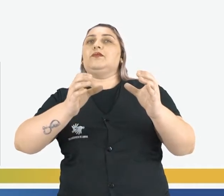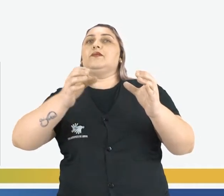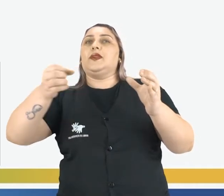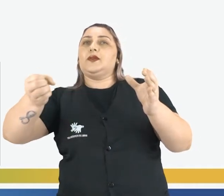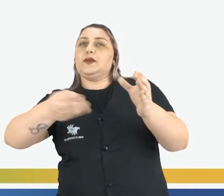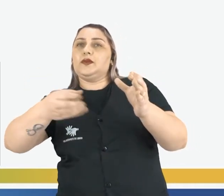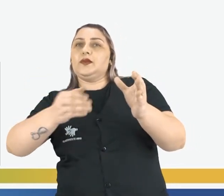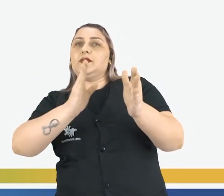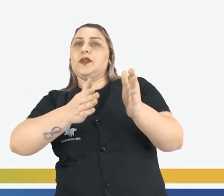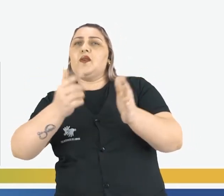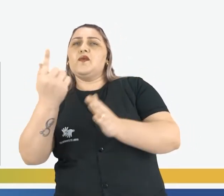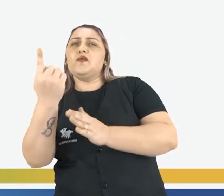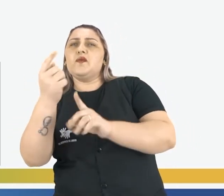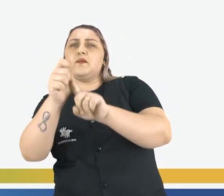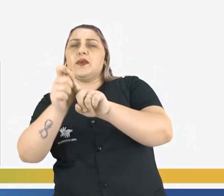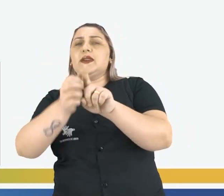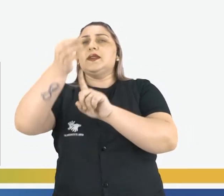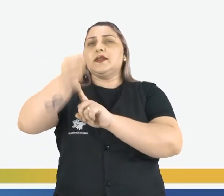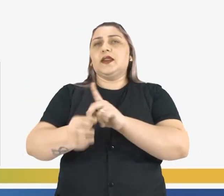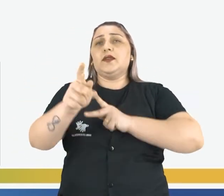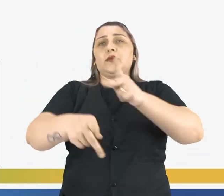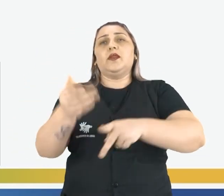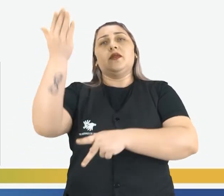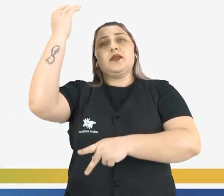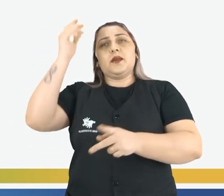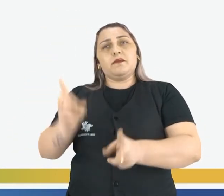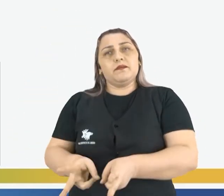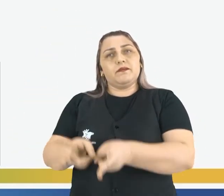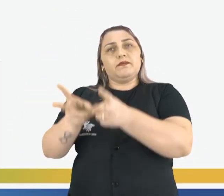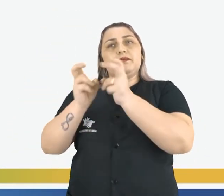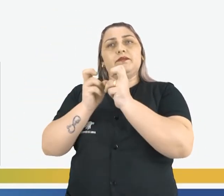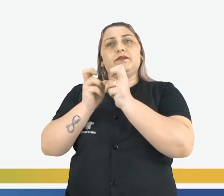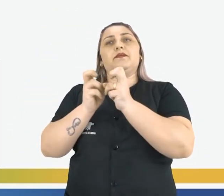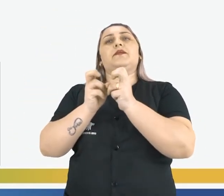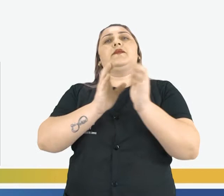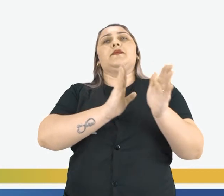nova. Então, dá um mês. E os povos antigos perceberam isso,